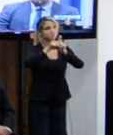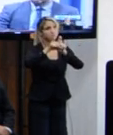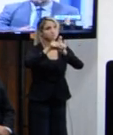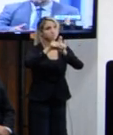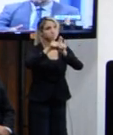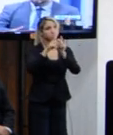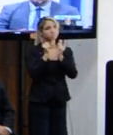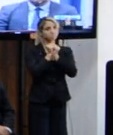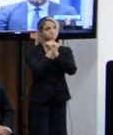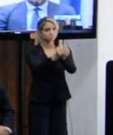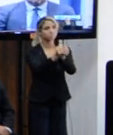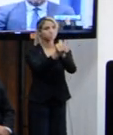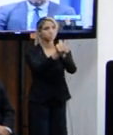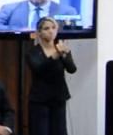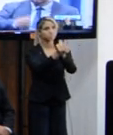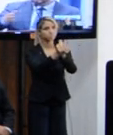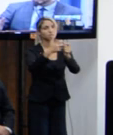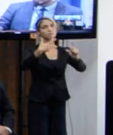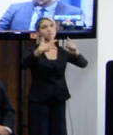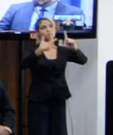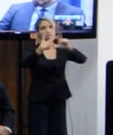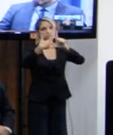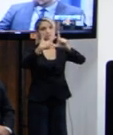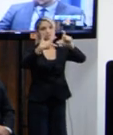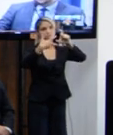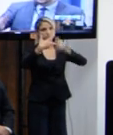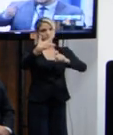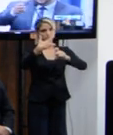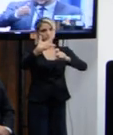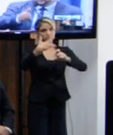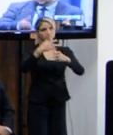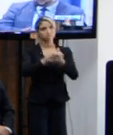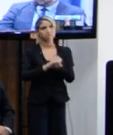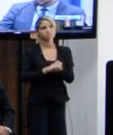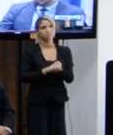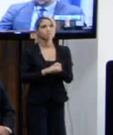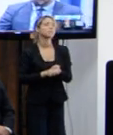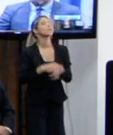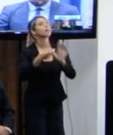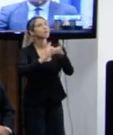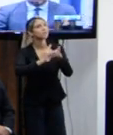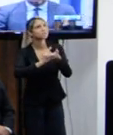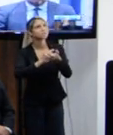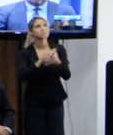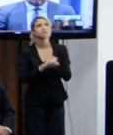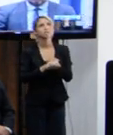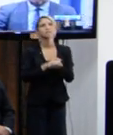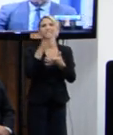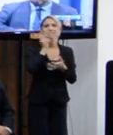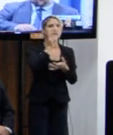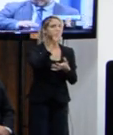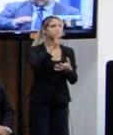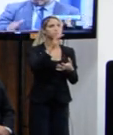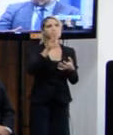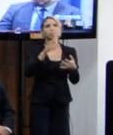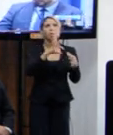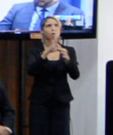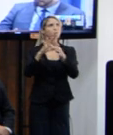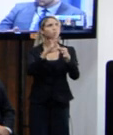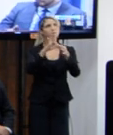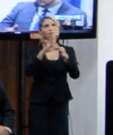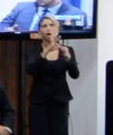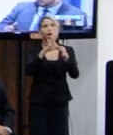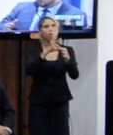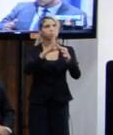Nosso legislativo no Brasil tem sido harmônico demais, independente de mim, doutor Serginho. E a gente precisa